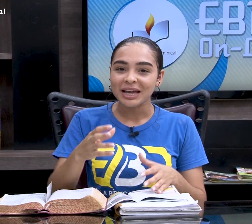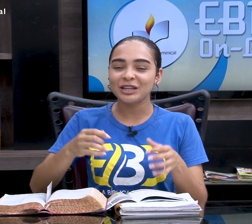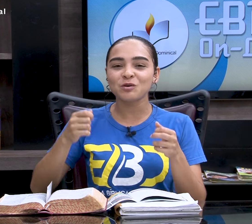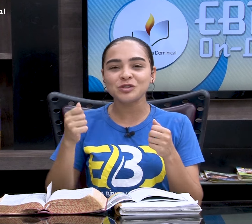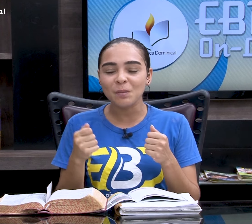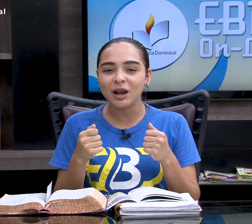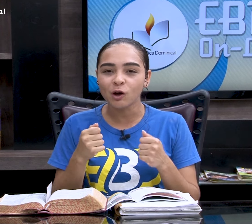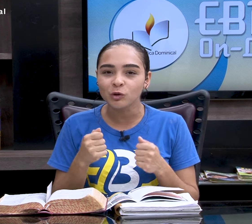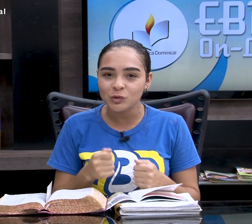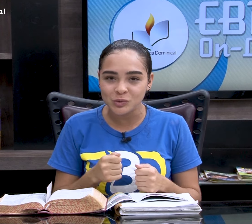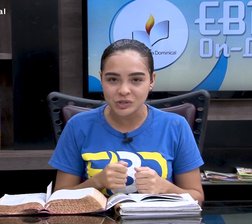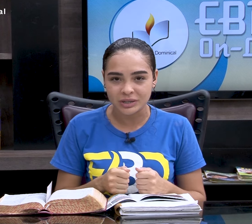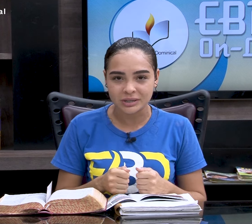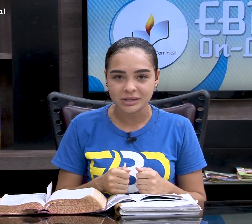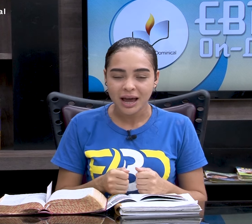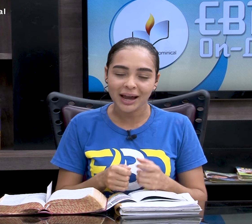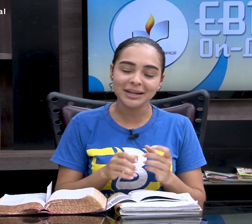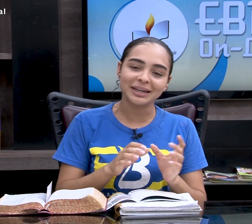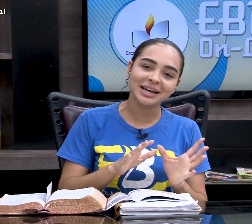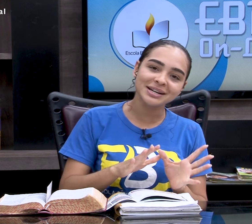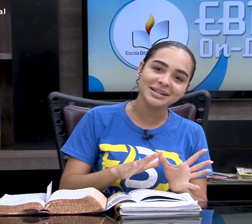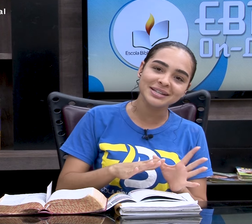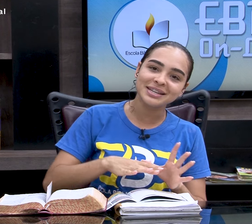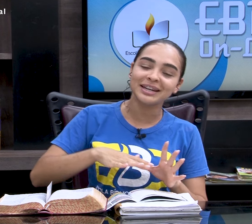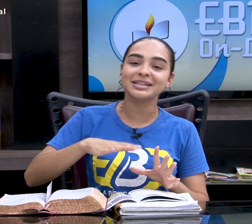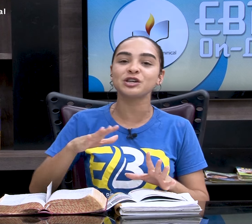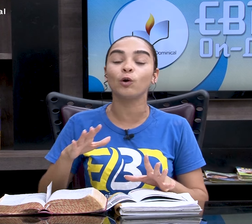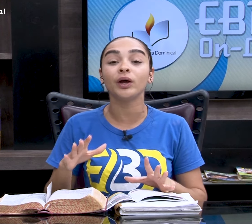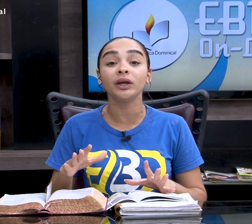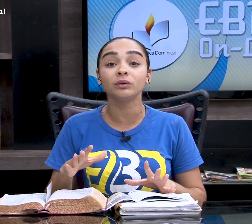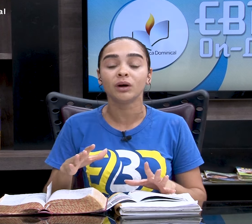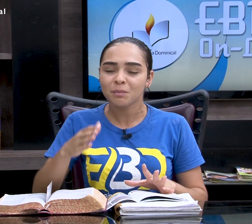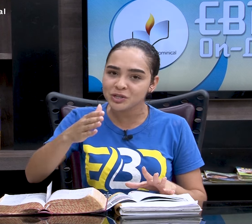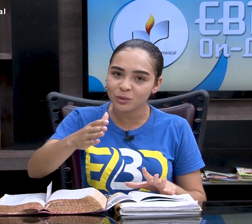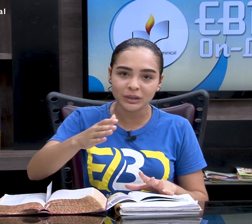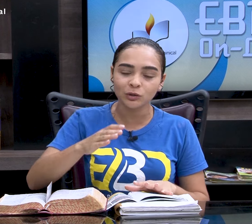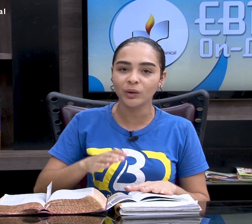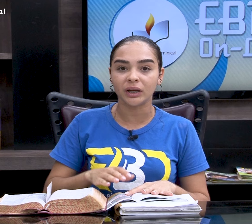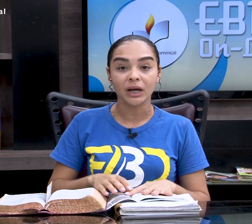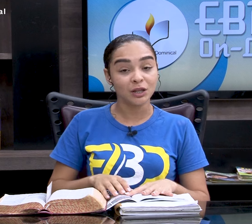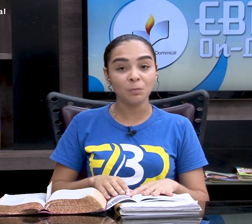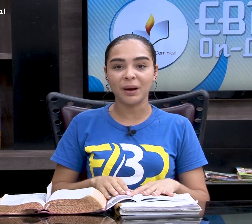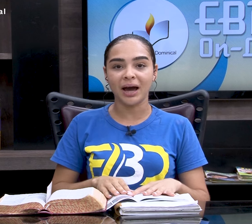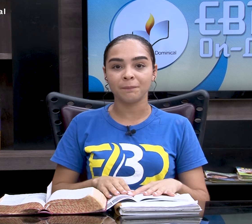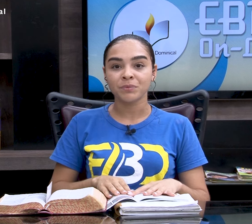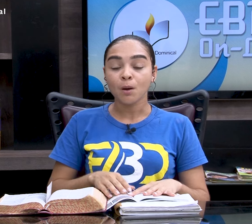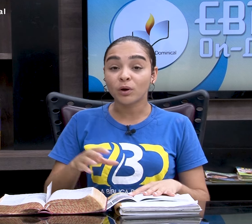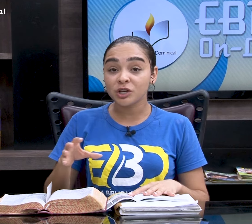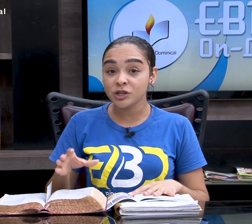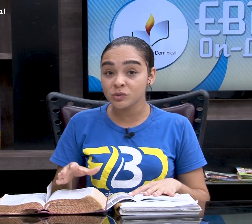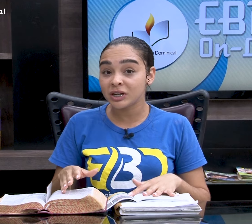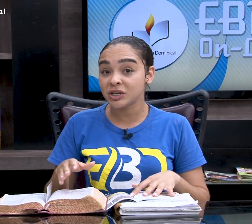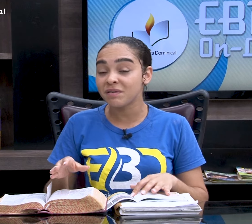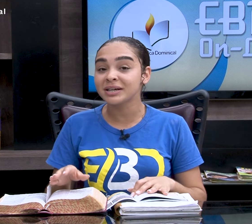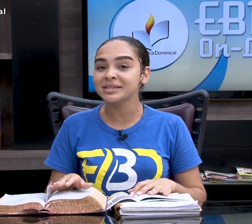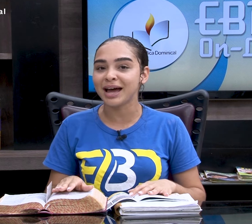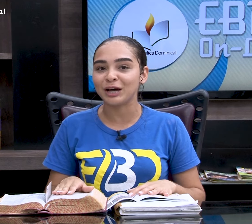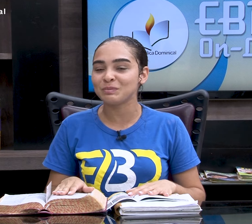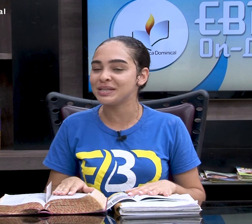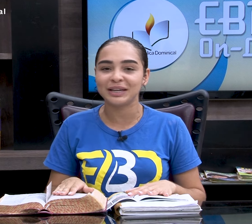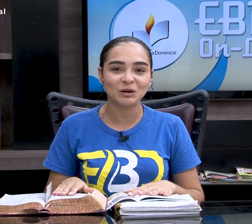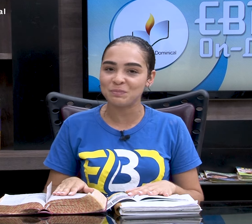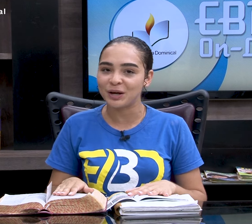deu seu melhor todos os dias ainda que canse ainda que seja corrido mas continue não pare porque Jesus ele estava